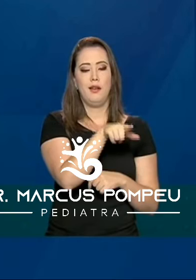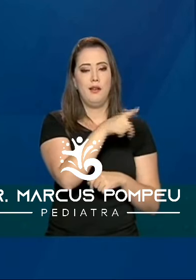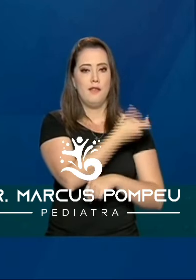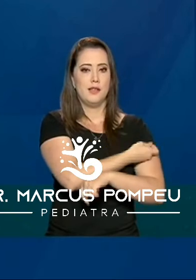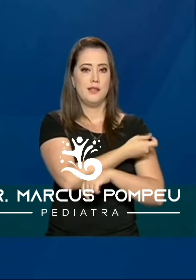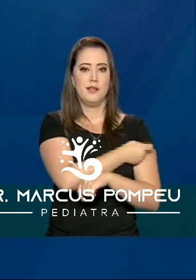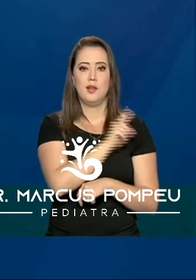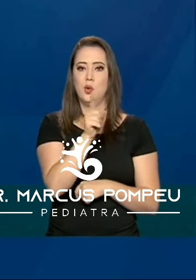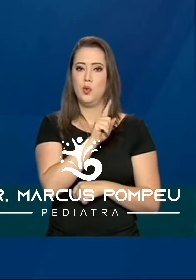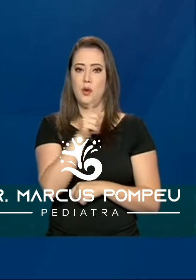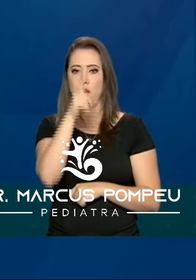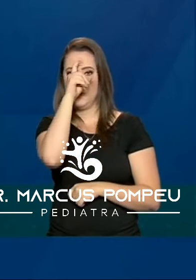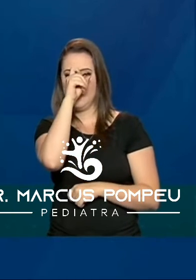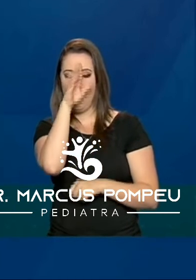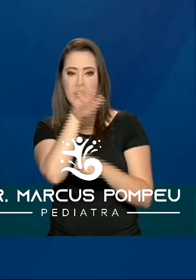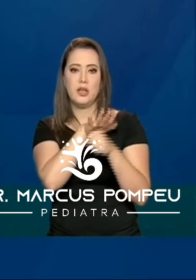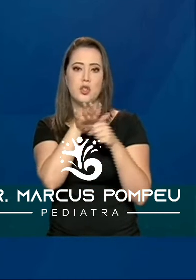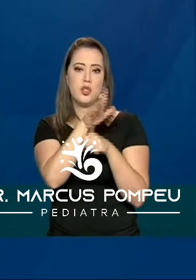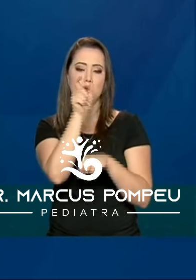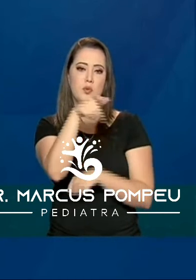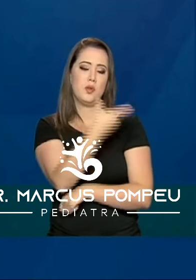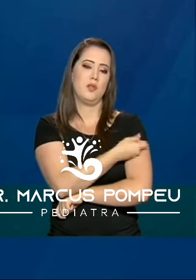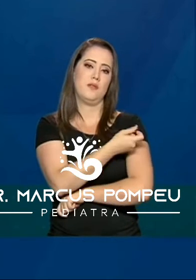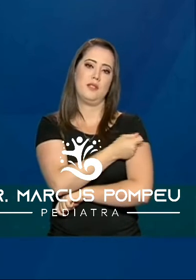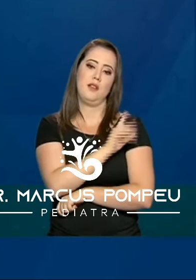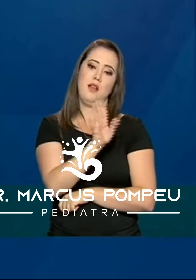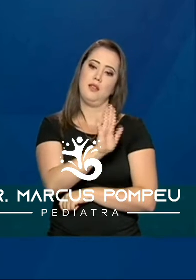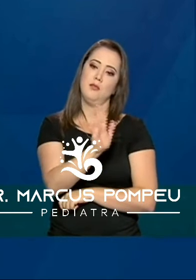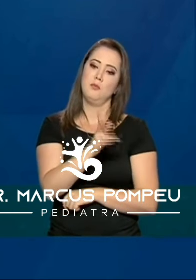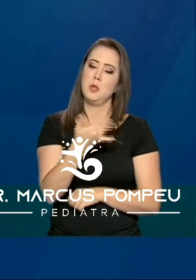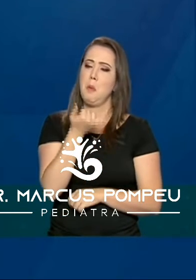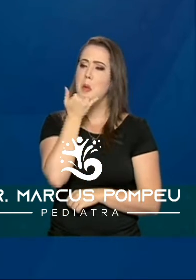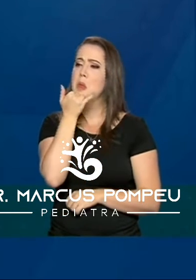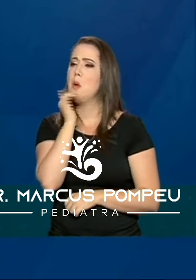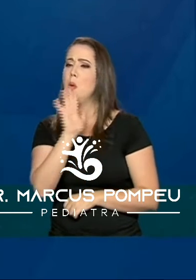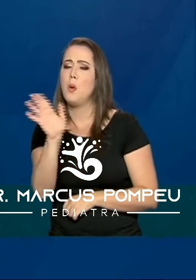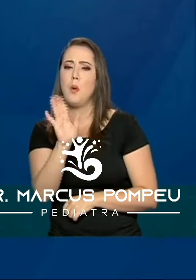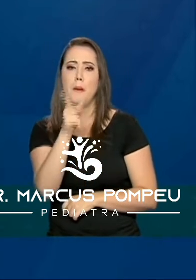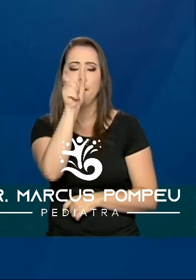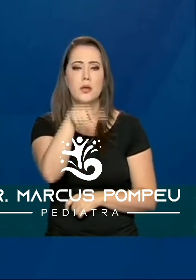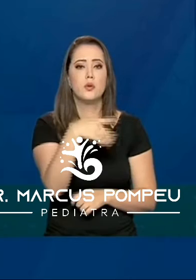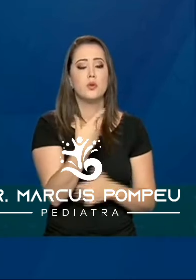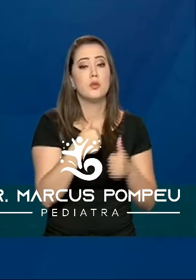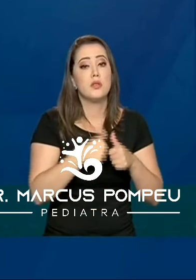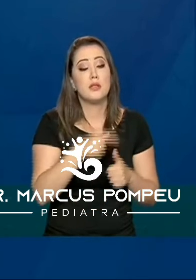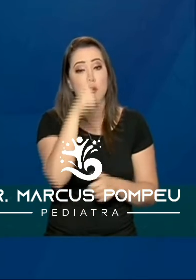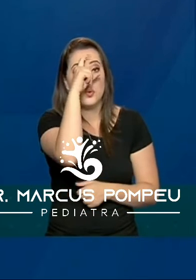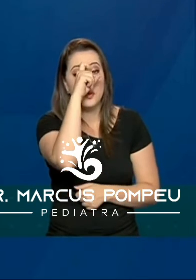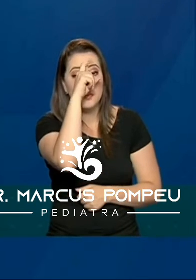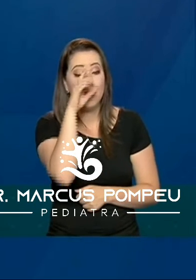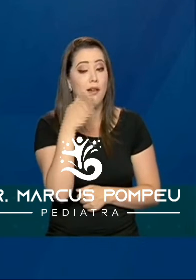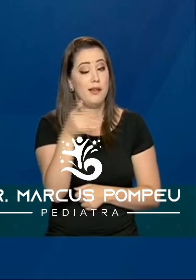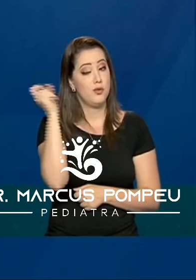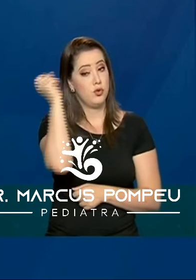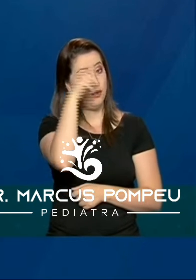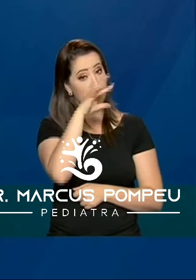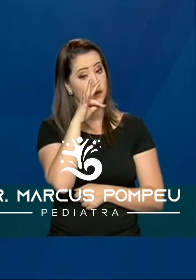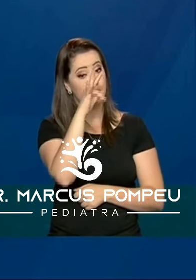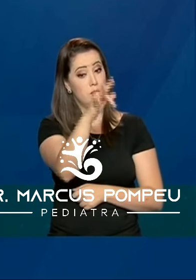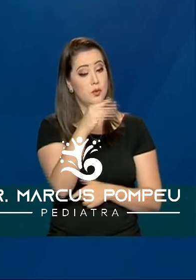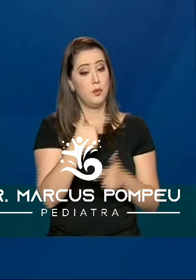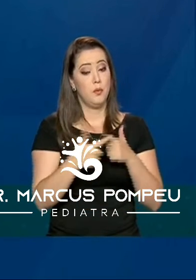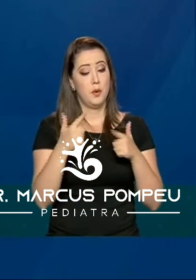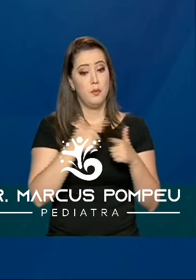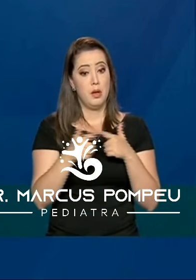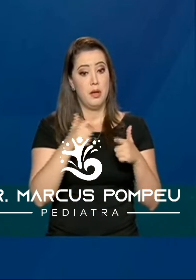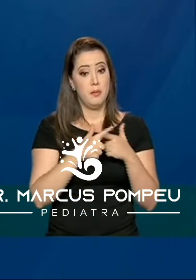que está cheio de vacinados, doutora. Desculpa. Tem muita gente que está no hospital e isso vai ser muito difícil de tratar pelas